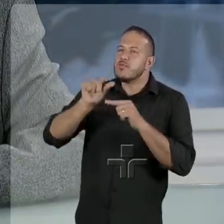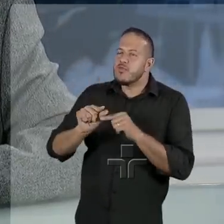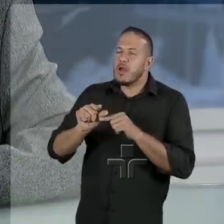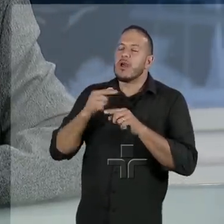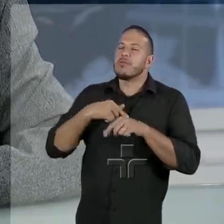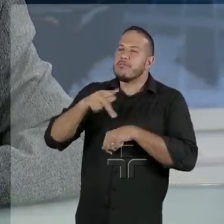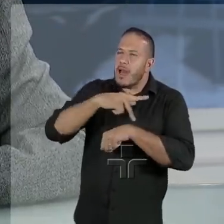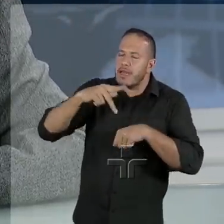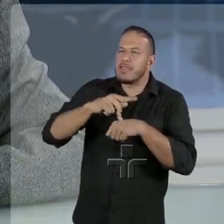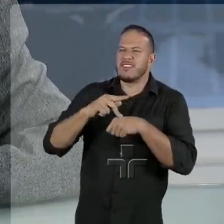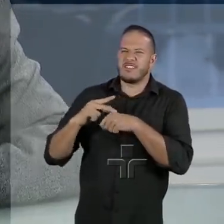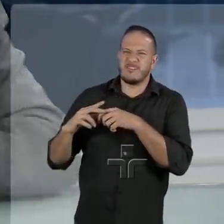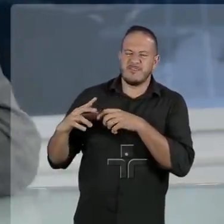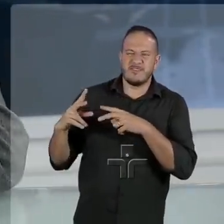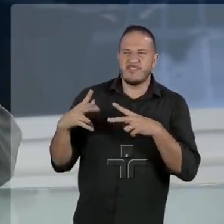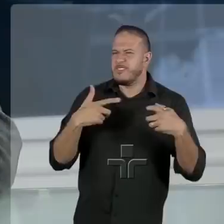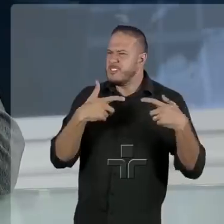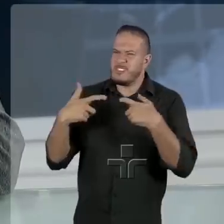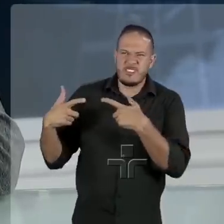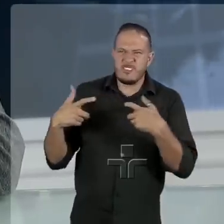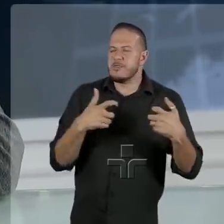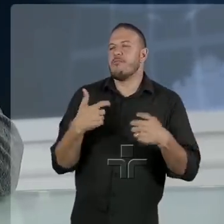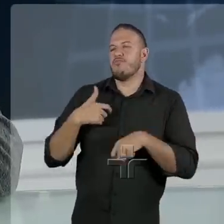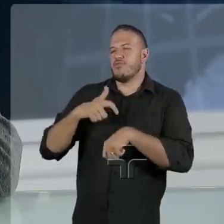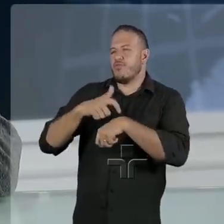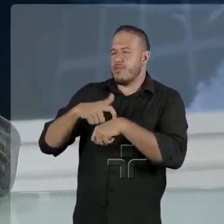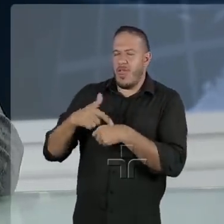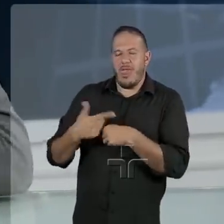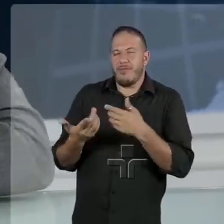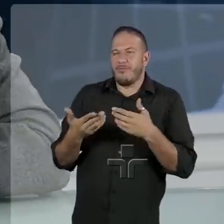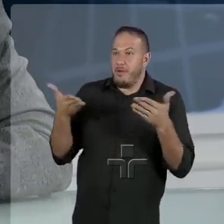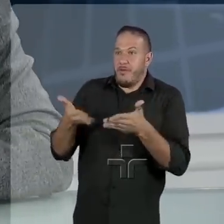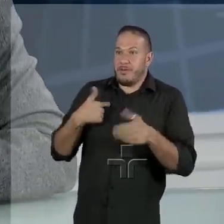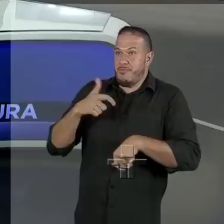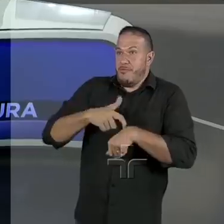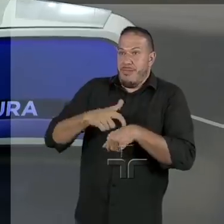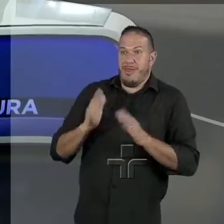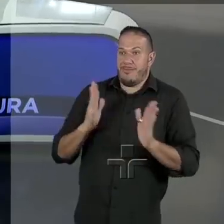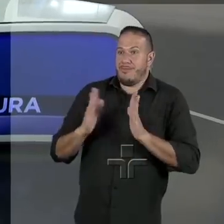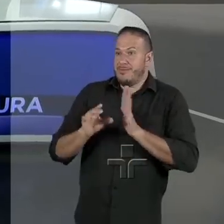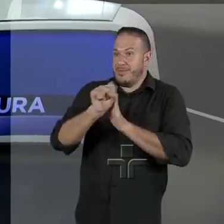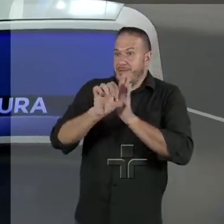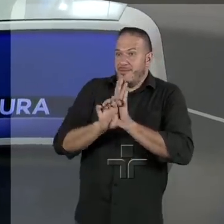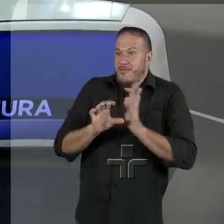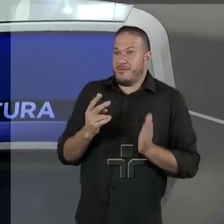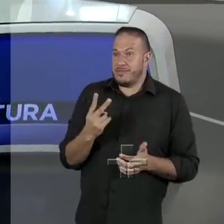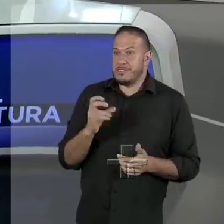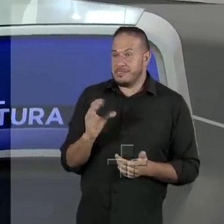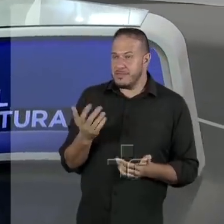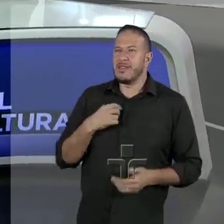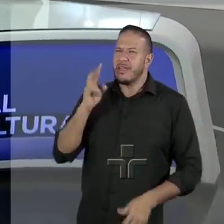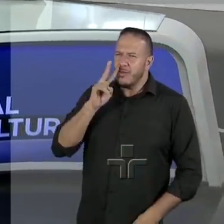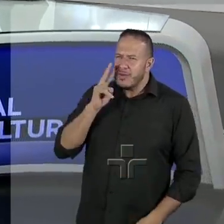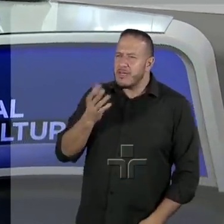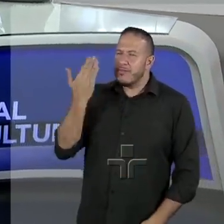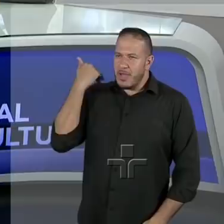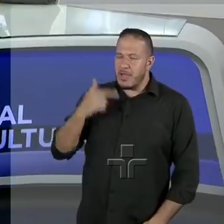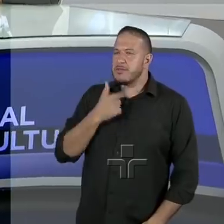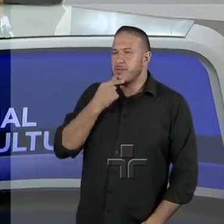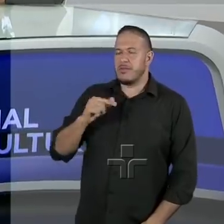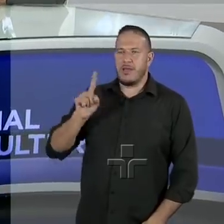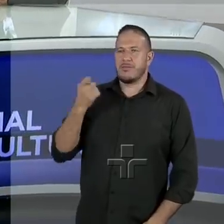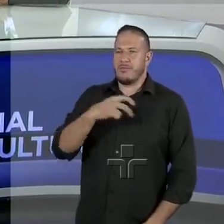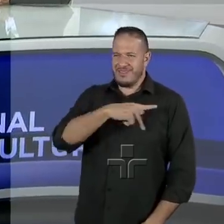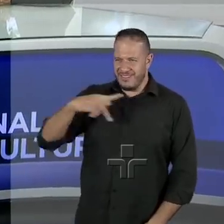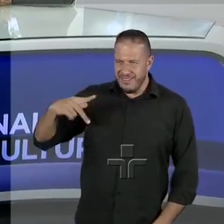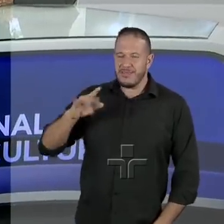se mataram durante muito tempo, inclusive ao longo do século XX, né? Eu lembro bem do falecido François Mitterrand, presidente da